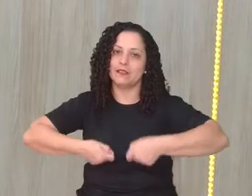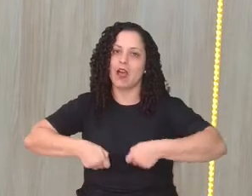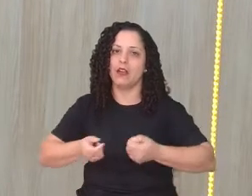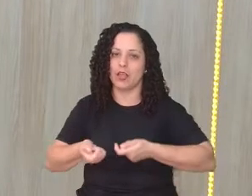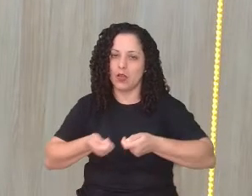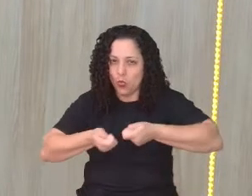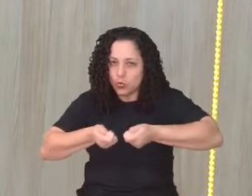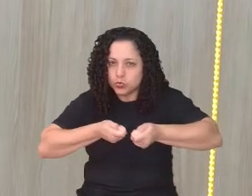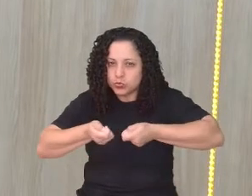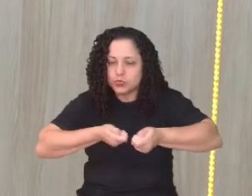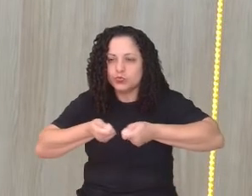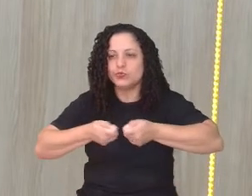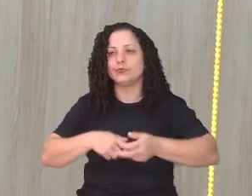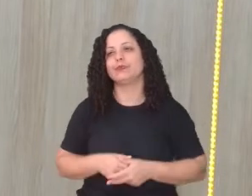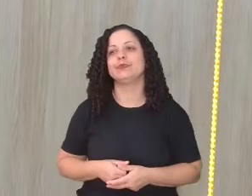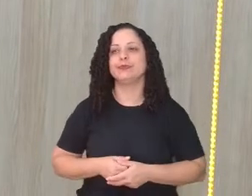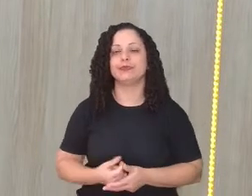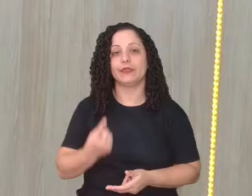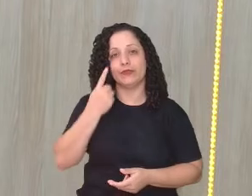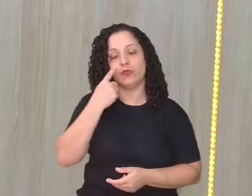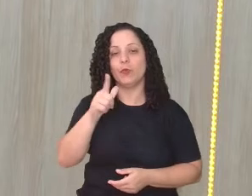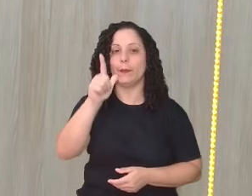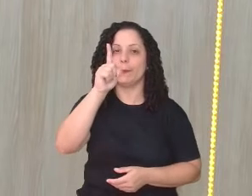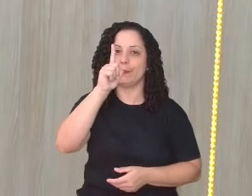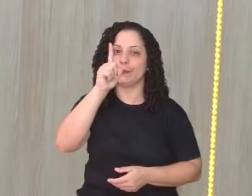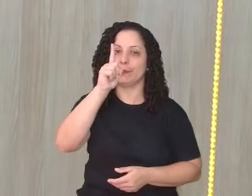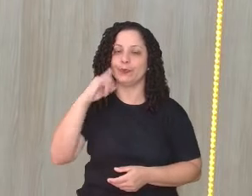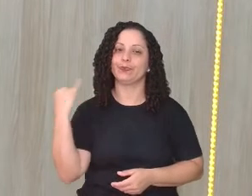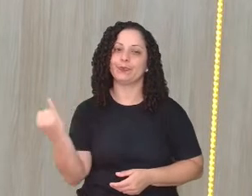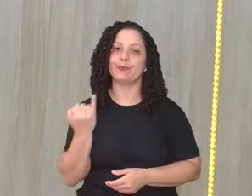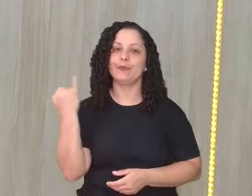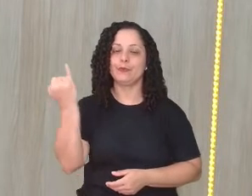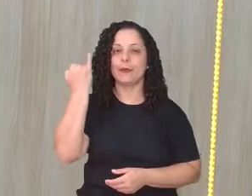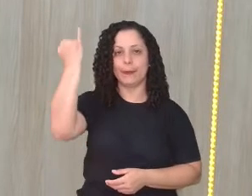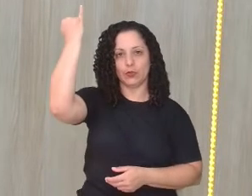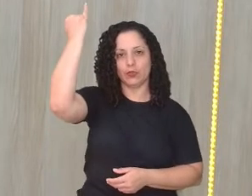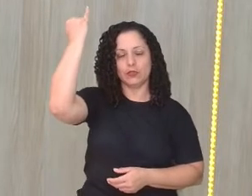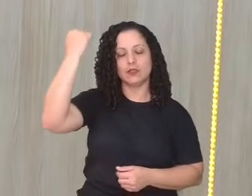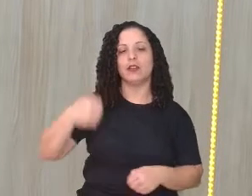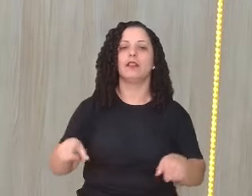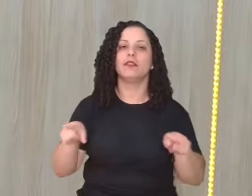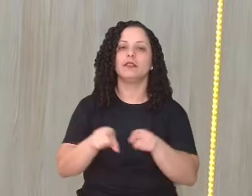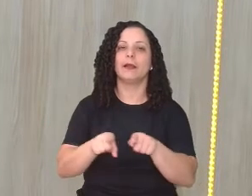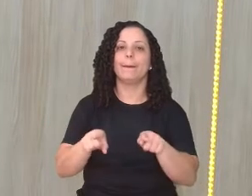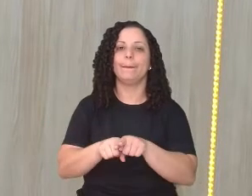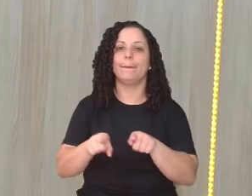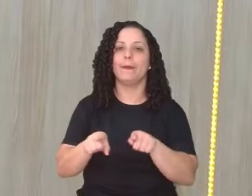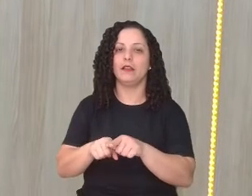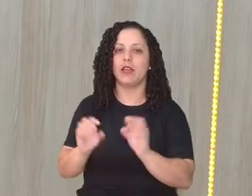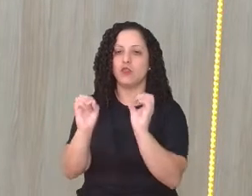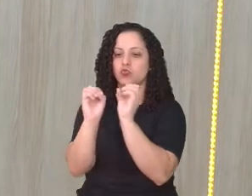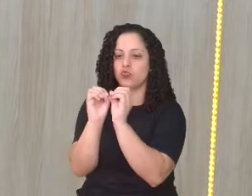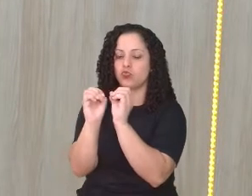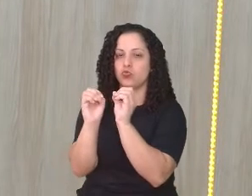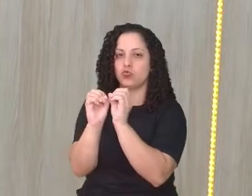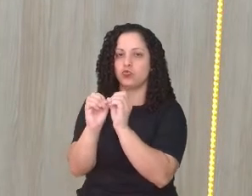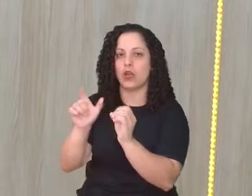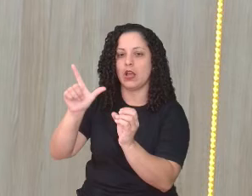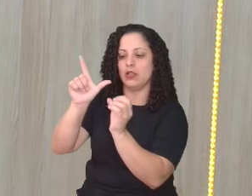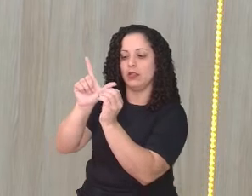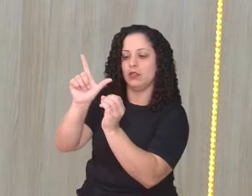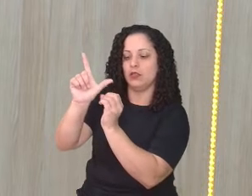temperatura. Então, observe aí, a gente viu que o pênis, né, a importância do pênis, e também da bolsa escrotal, também chamado